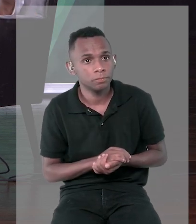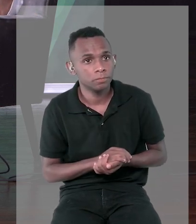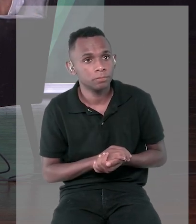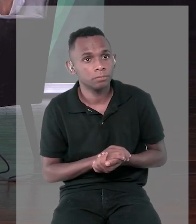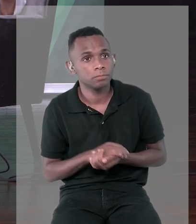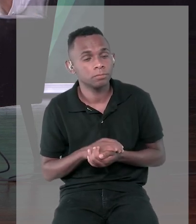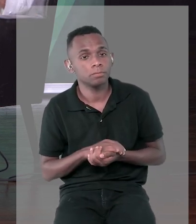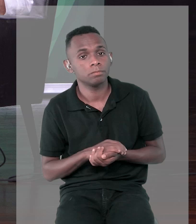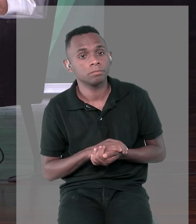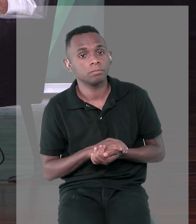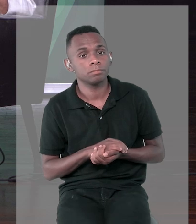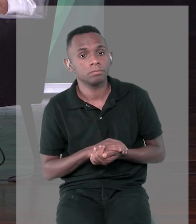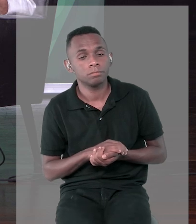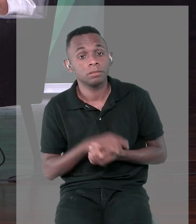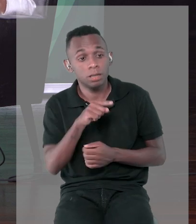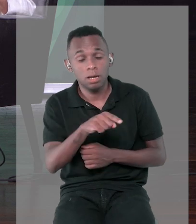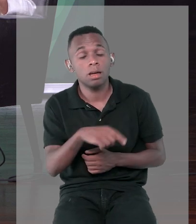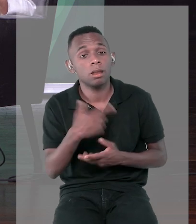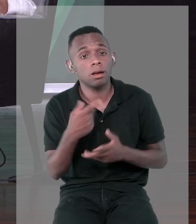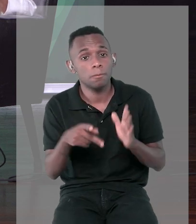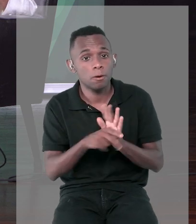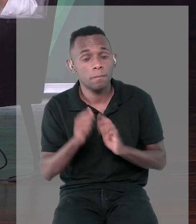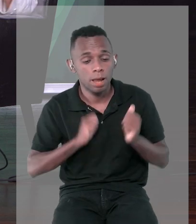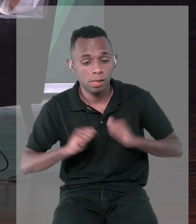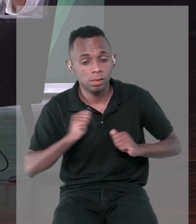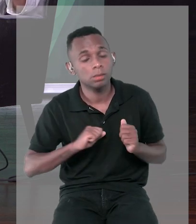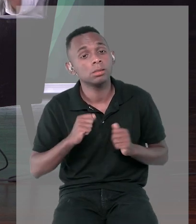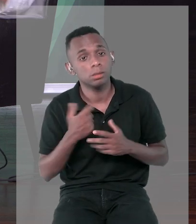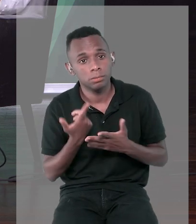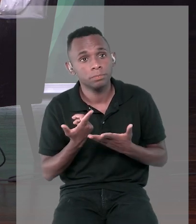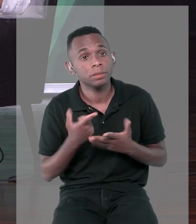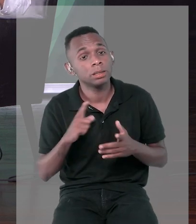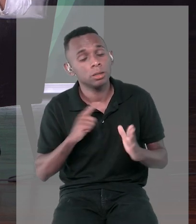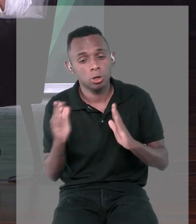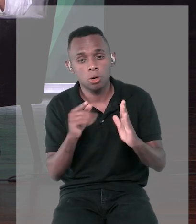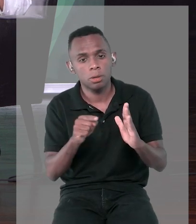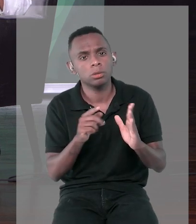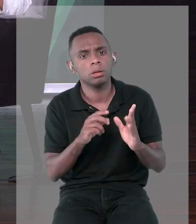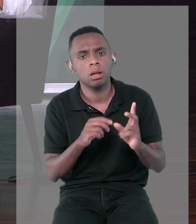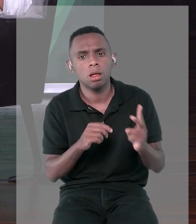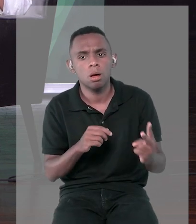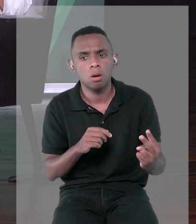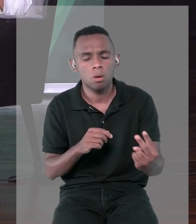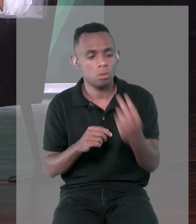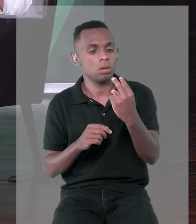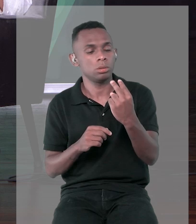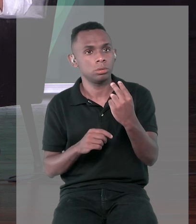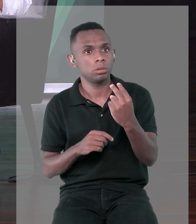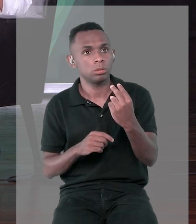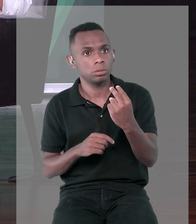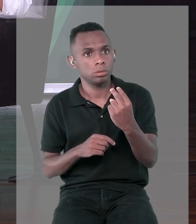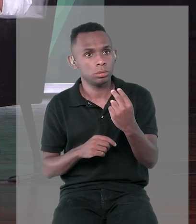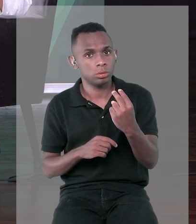Então, essa foi a atriz, né, que ele colocou ali. E tem uma cena que ela olha para a gente, assim, e ele